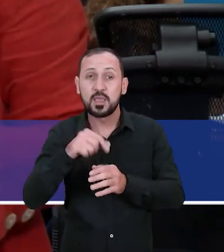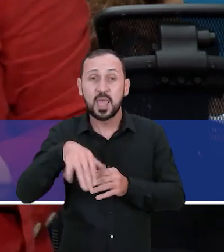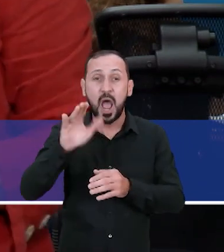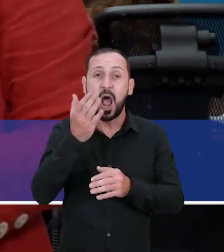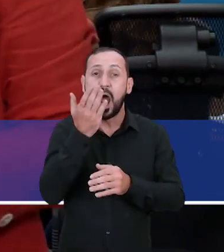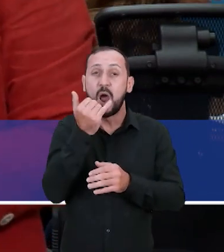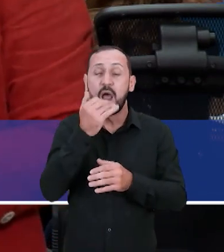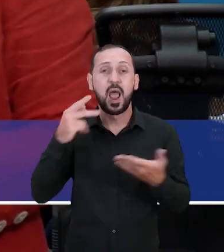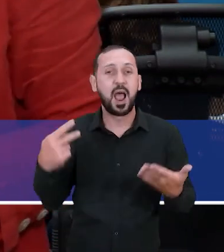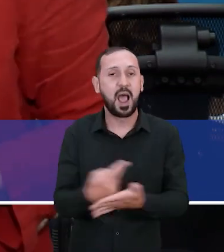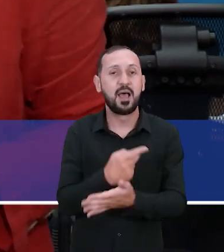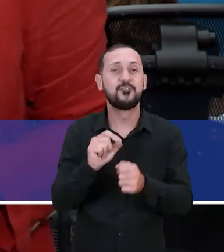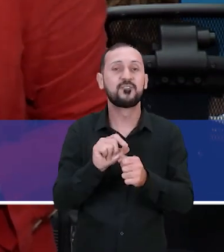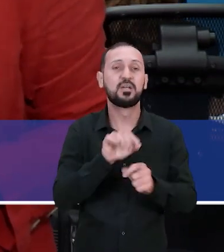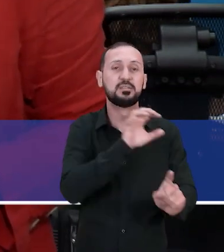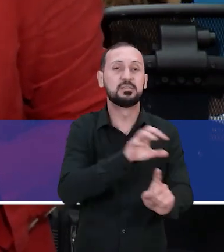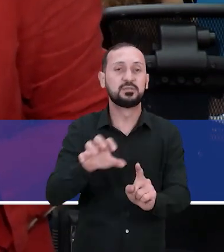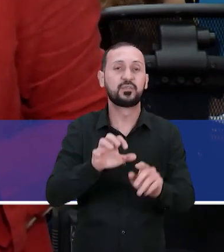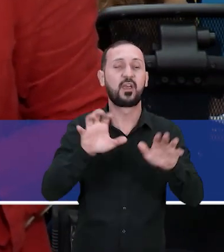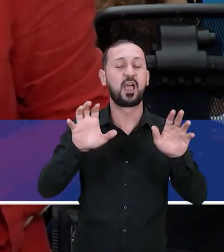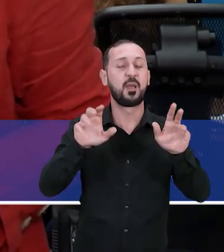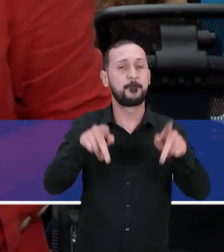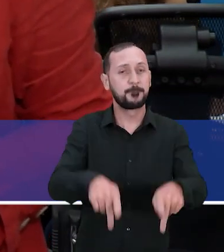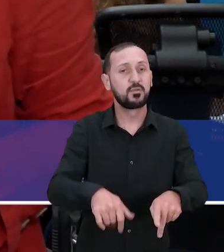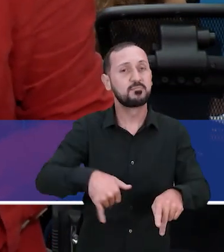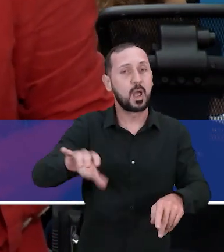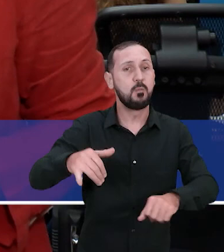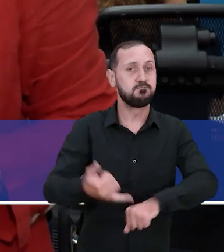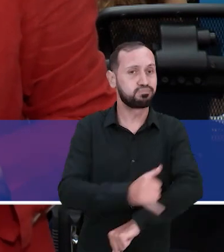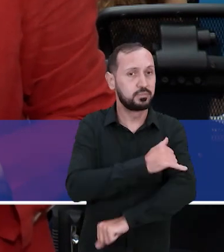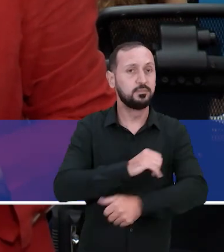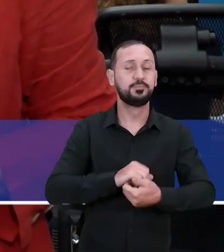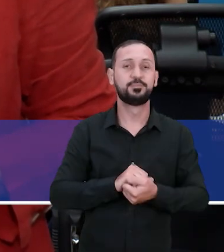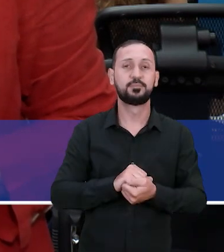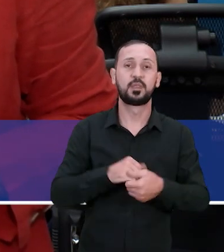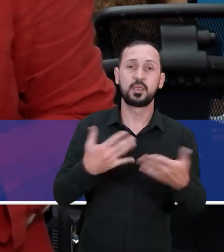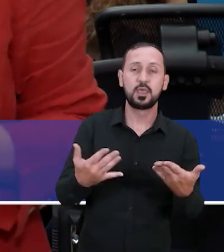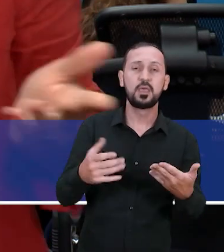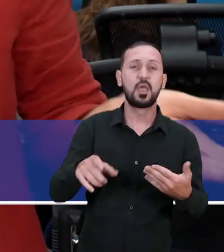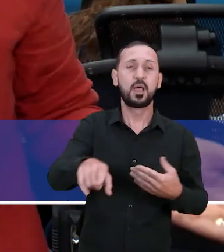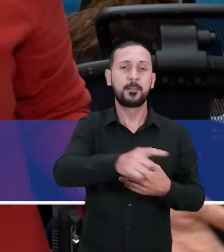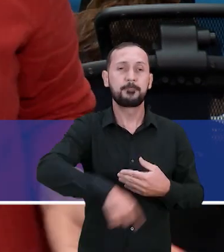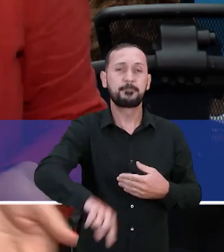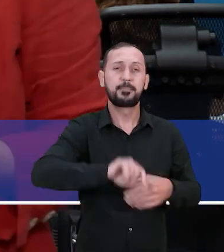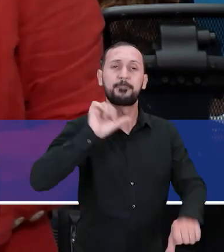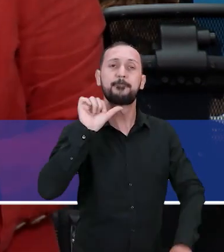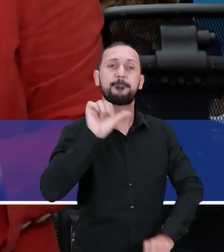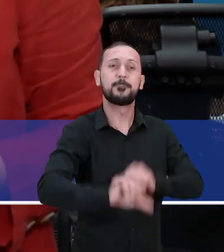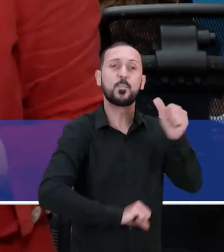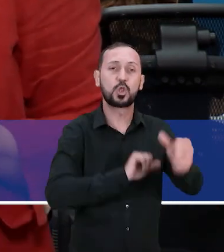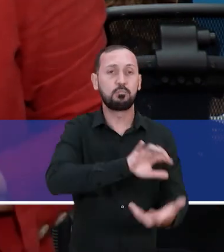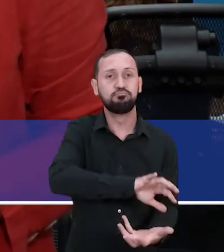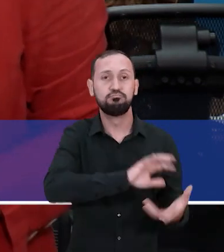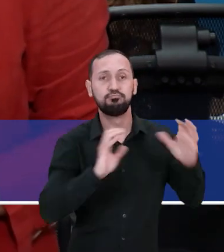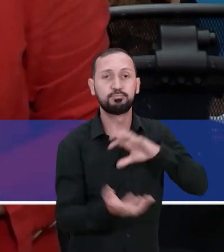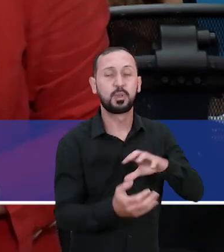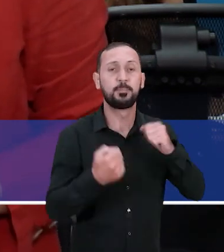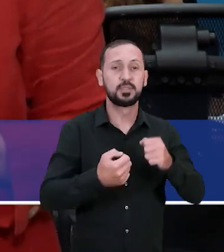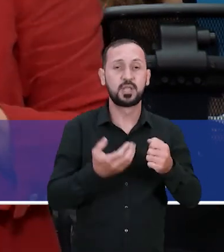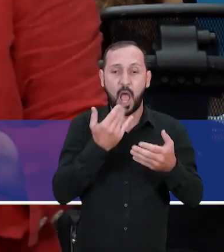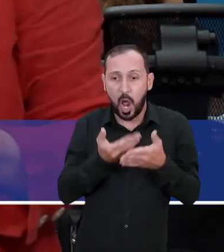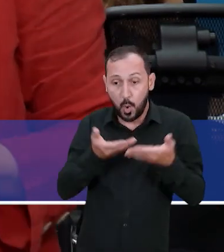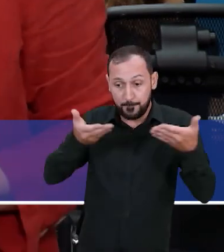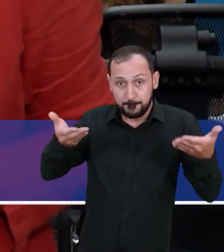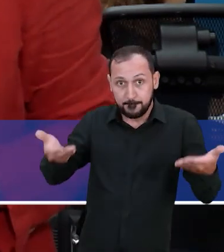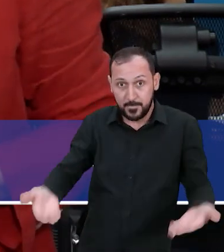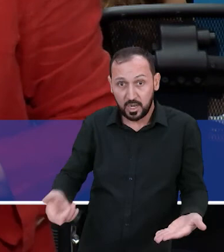a má alimentação vem tornando a população cada vez mais obesa. E para mudar a situação, é preciso colocar